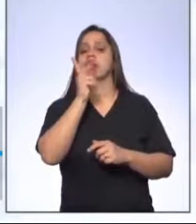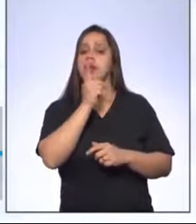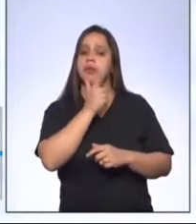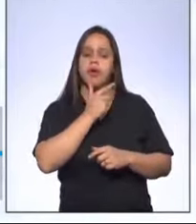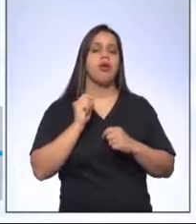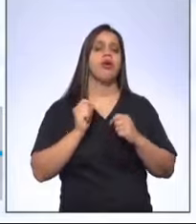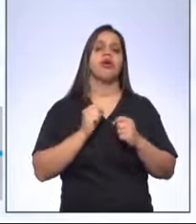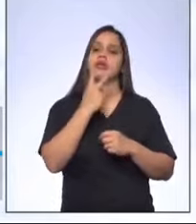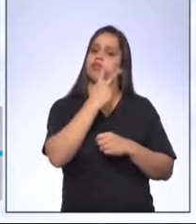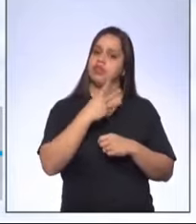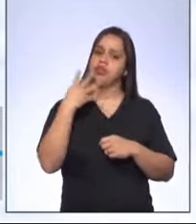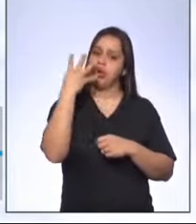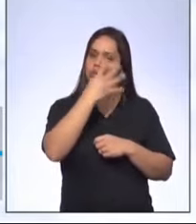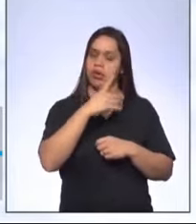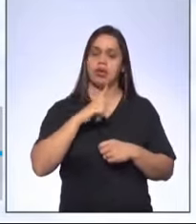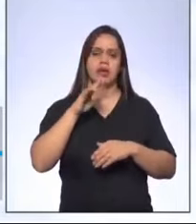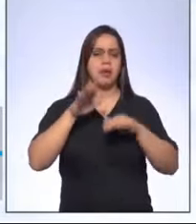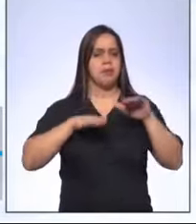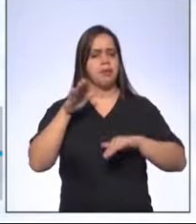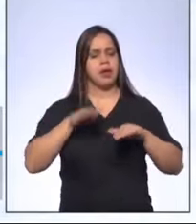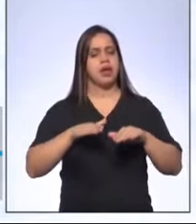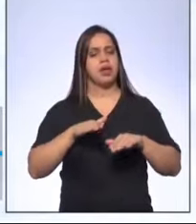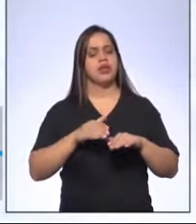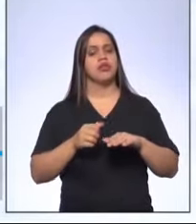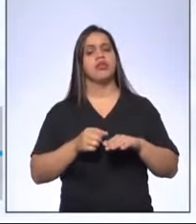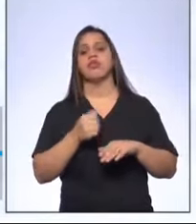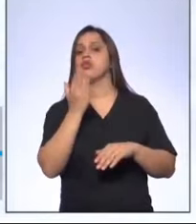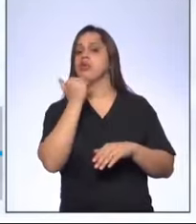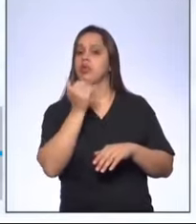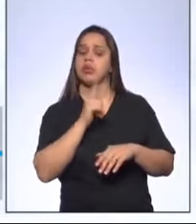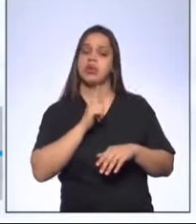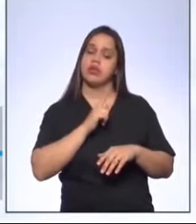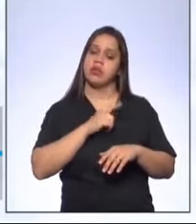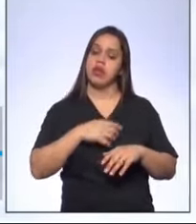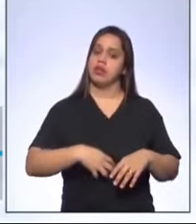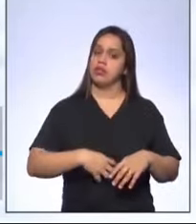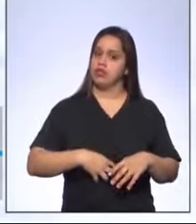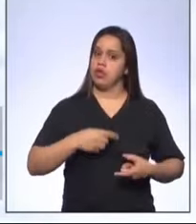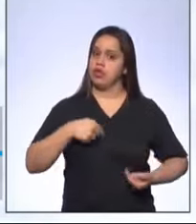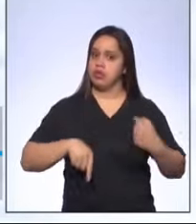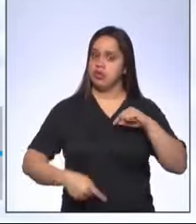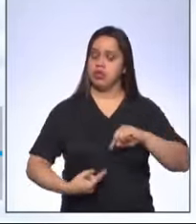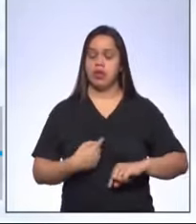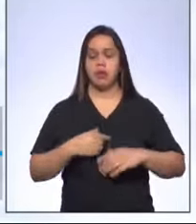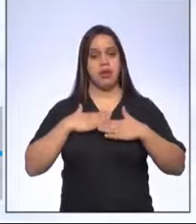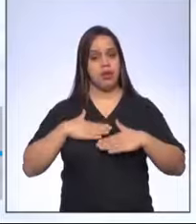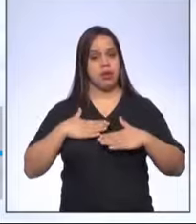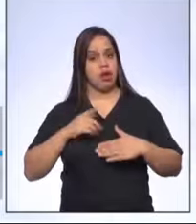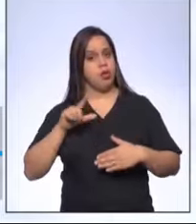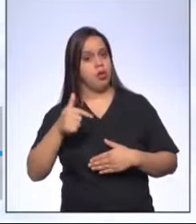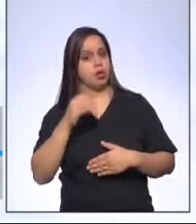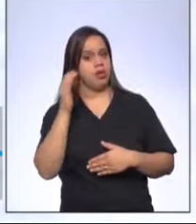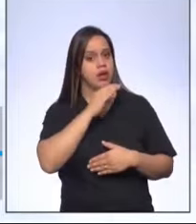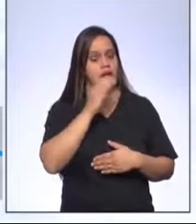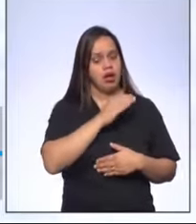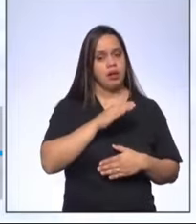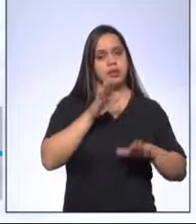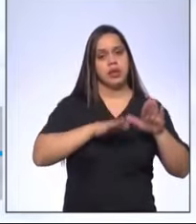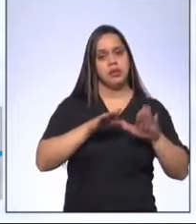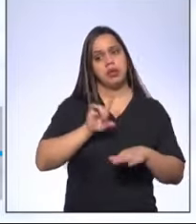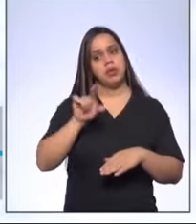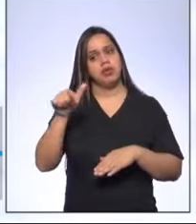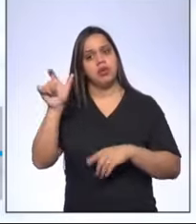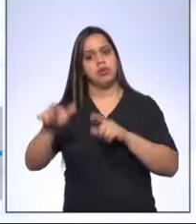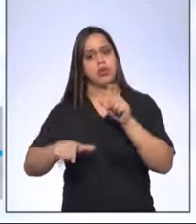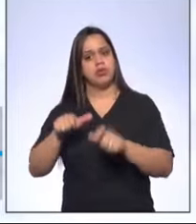você comeu. Tem digestão que é mais rápida, tem digestão que é mais lenta. O próprio organismo das pessoas, para algumas pessoas vai ser mais rápido, para outras vai ser